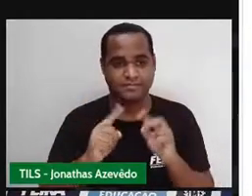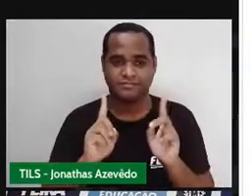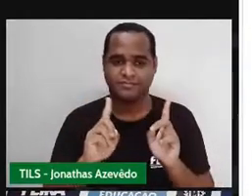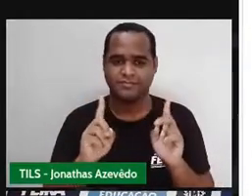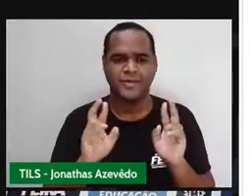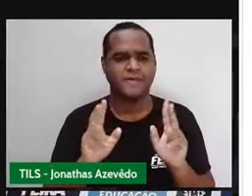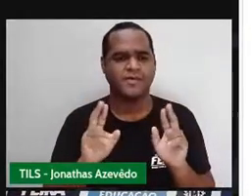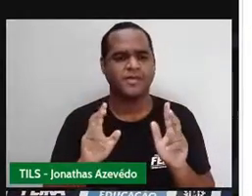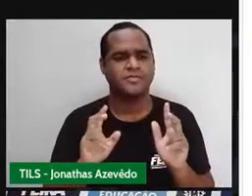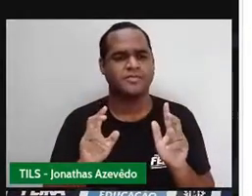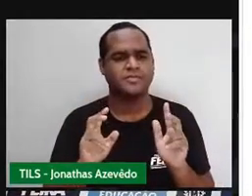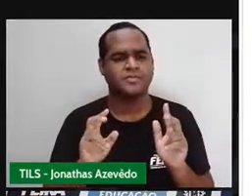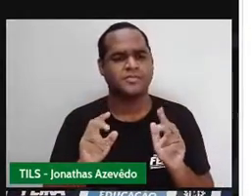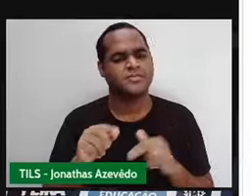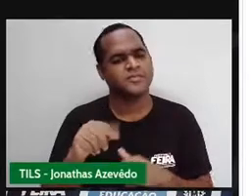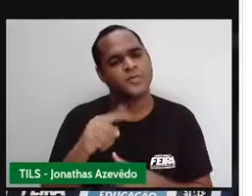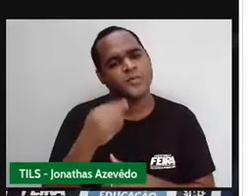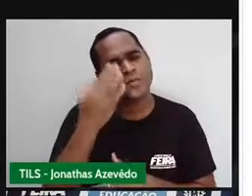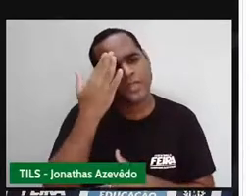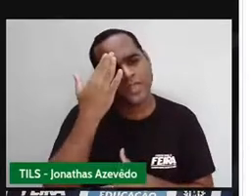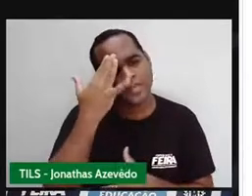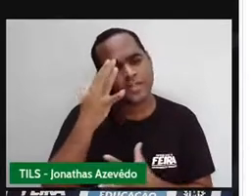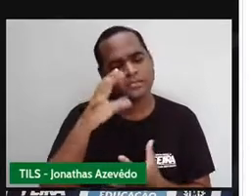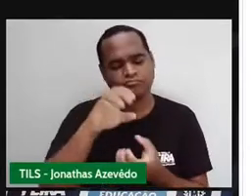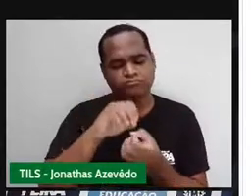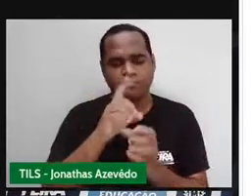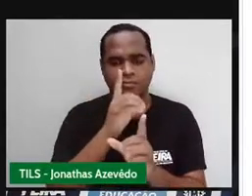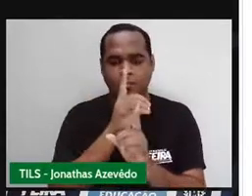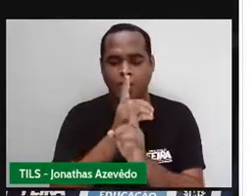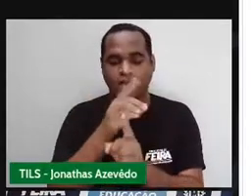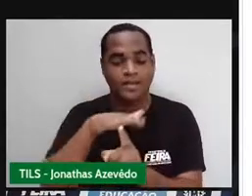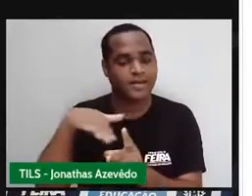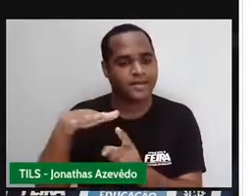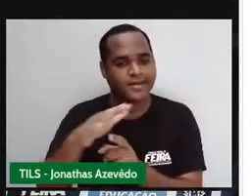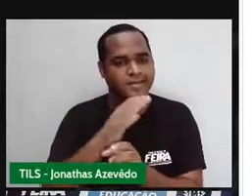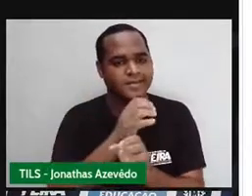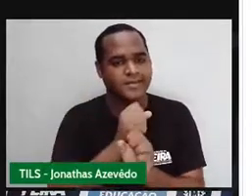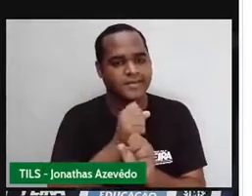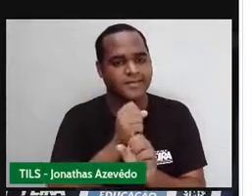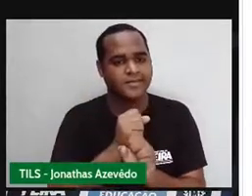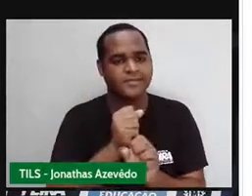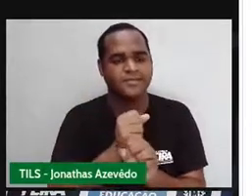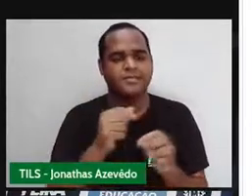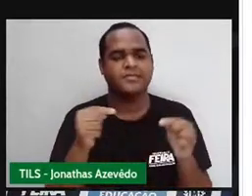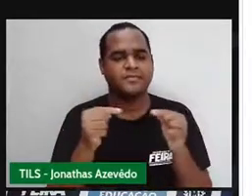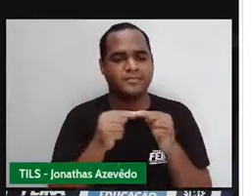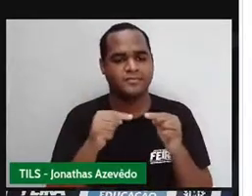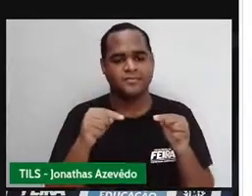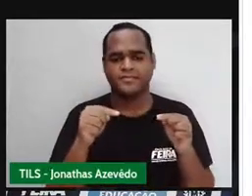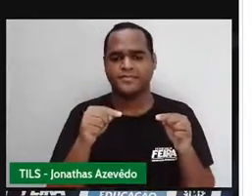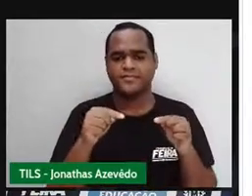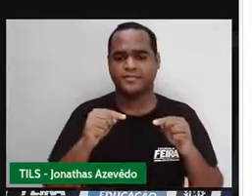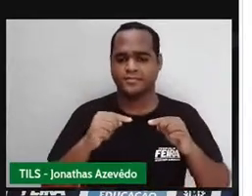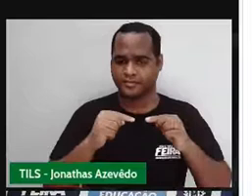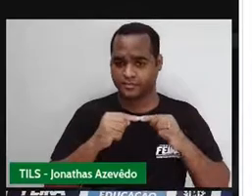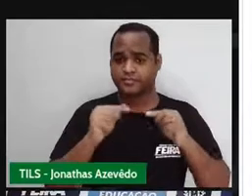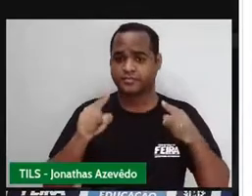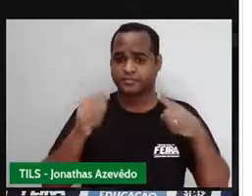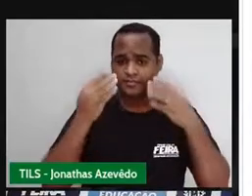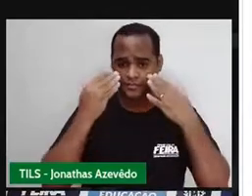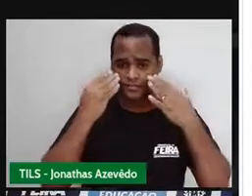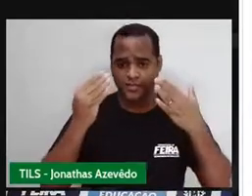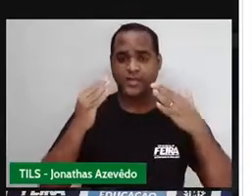então de que forma a gente vai encontrar a área dessa figura que representa né A casa